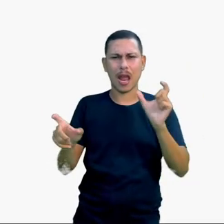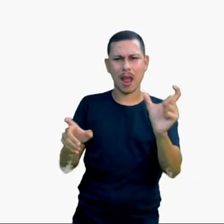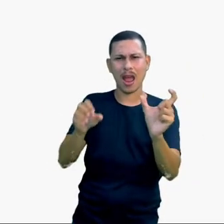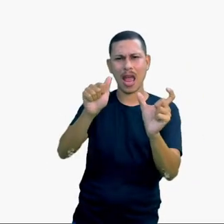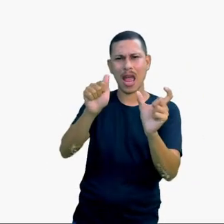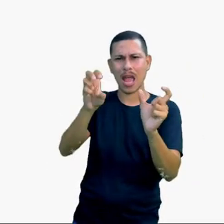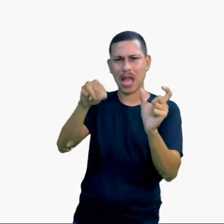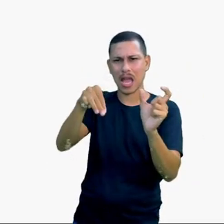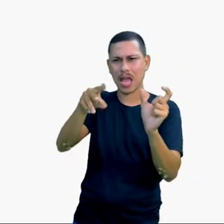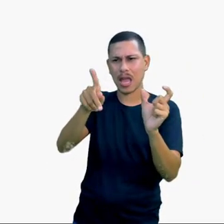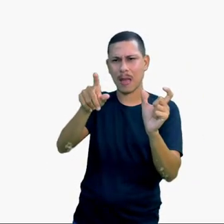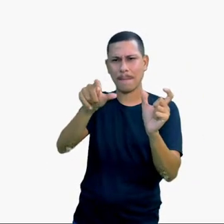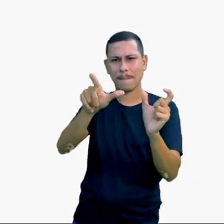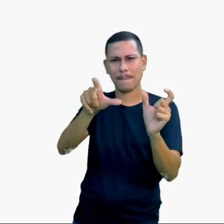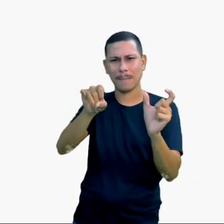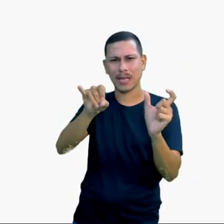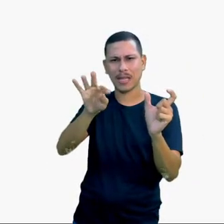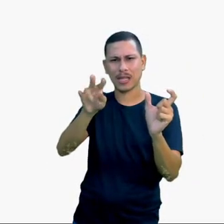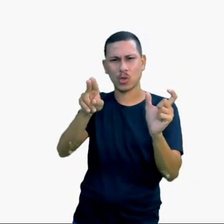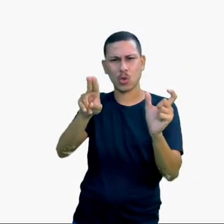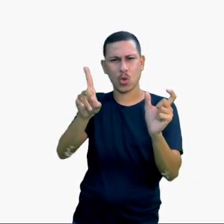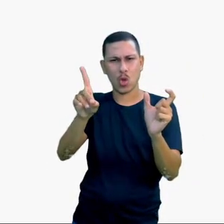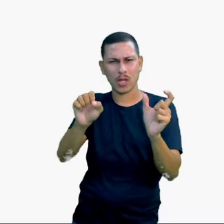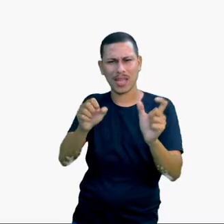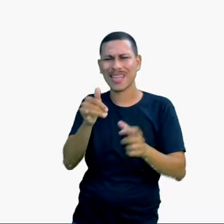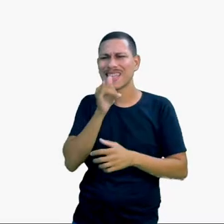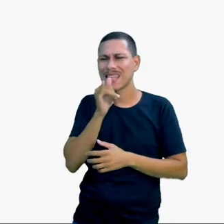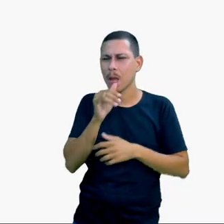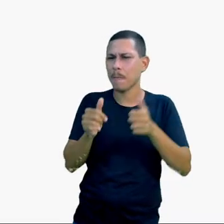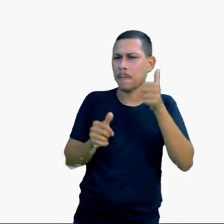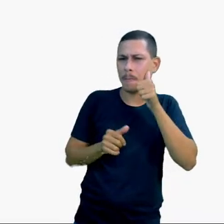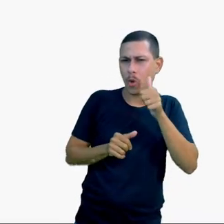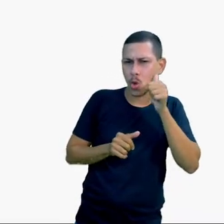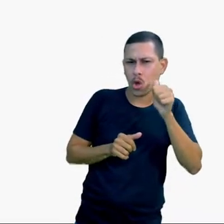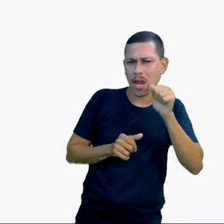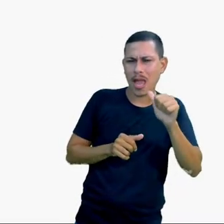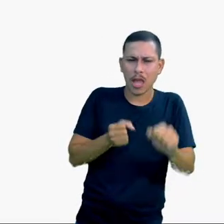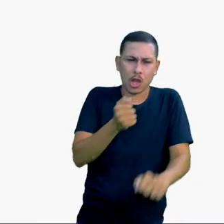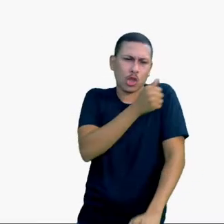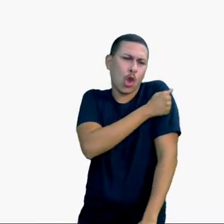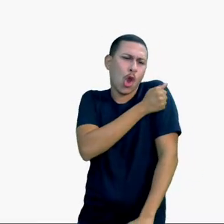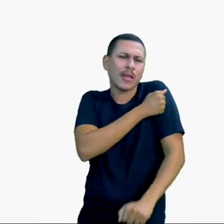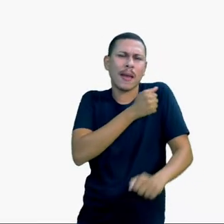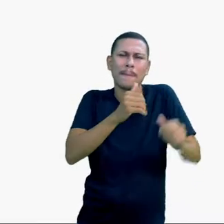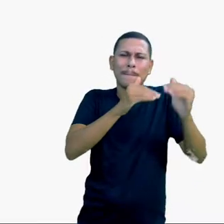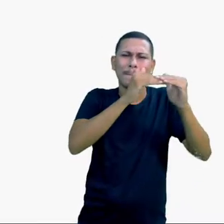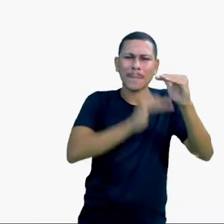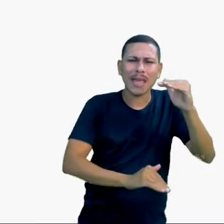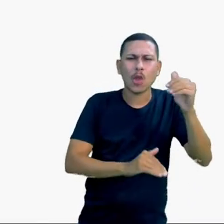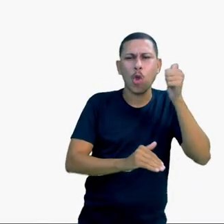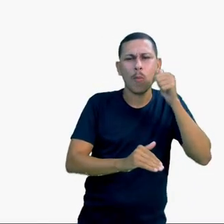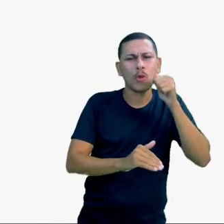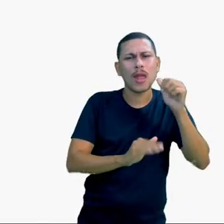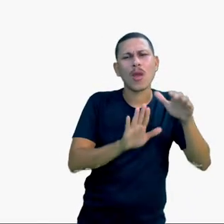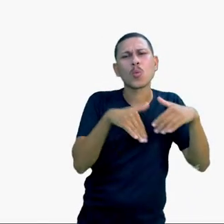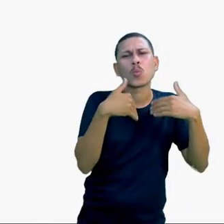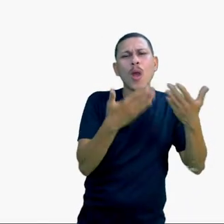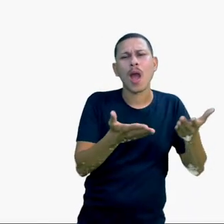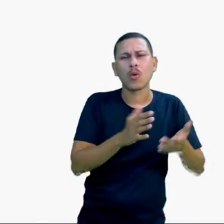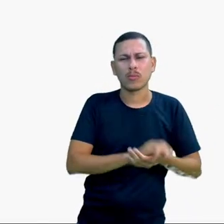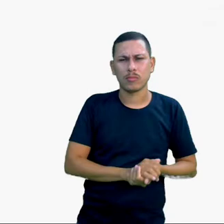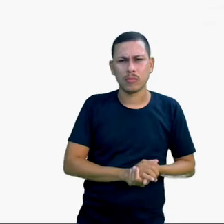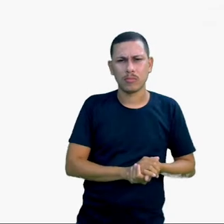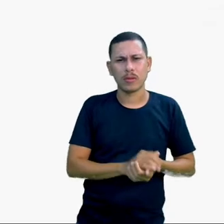aqui. Júlia, novamente, qual foi a menor nota de Júlia e qual foi a